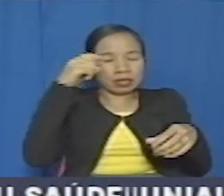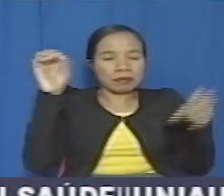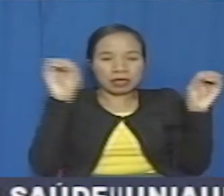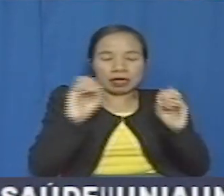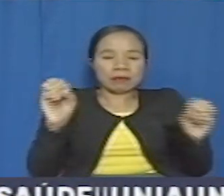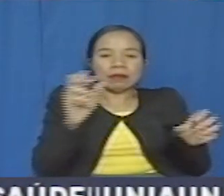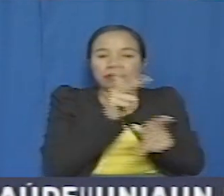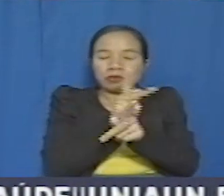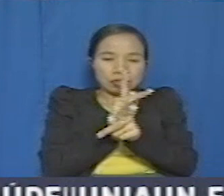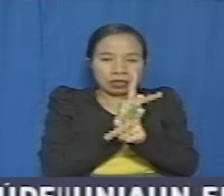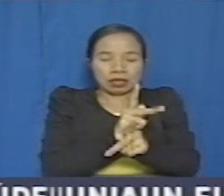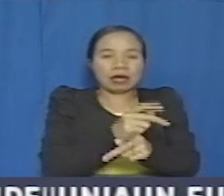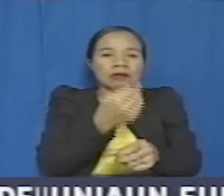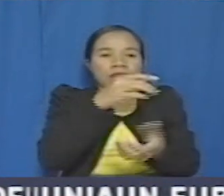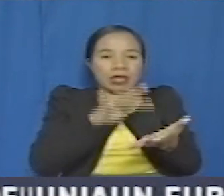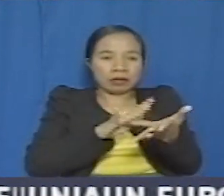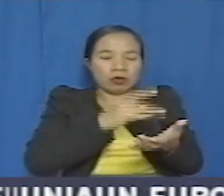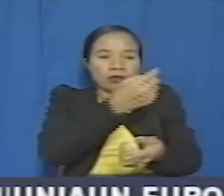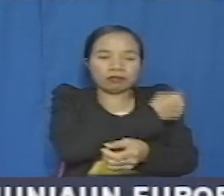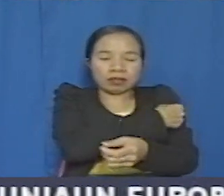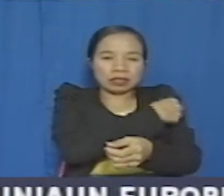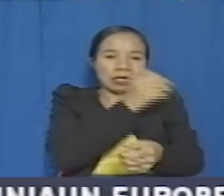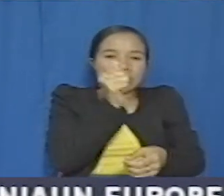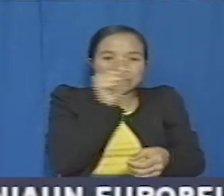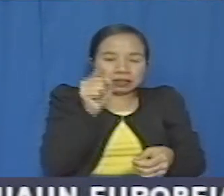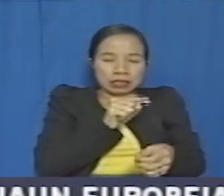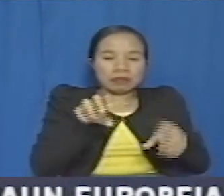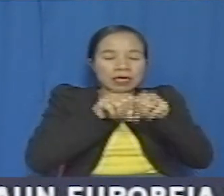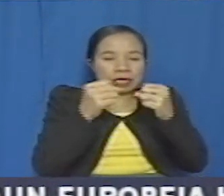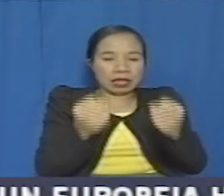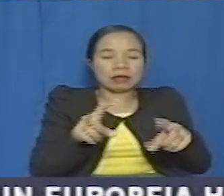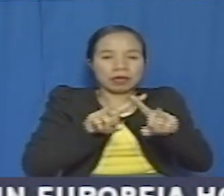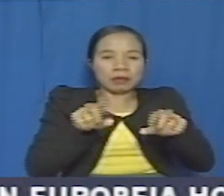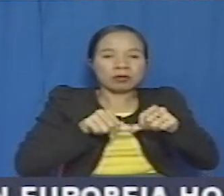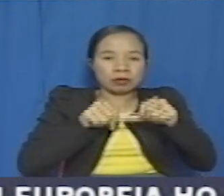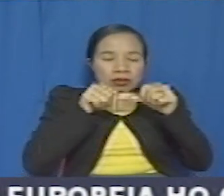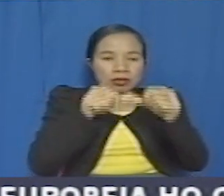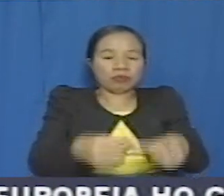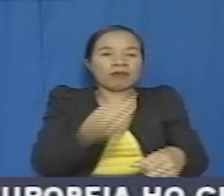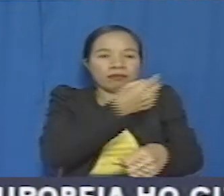consegue controla a vacina AstraZeneca na BA, mas bem, continua